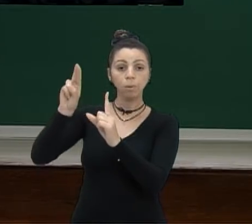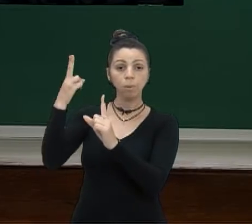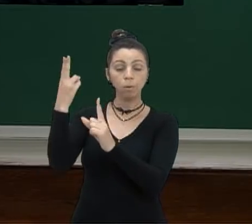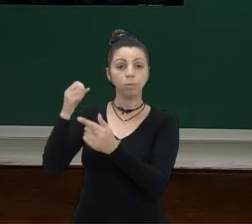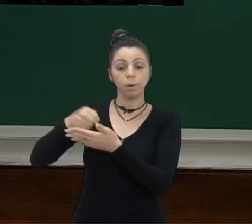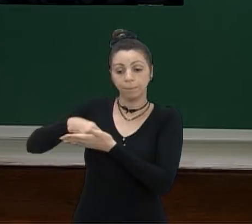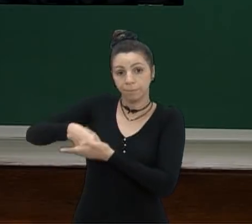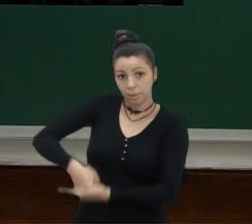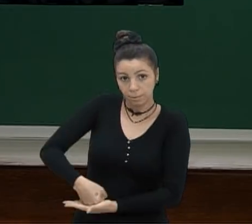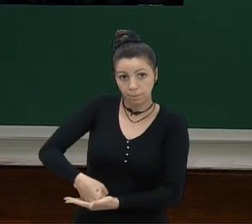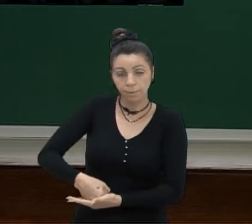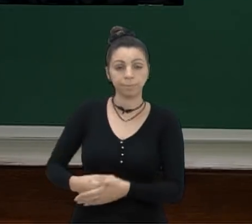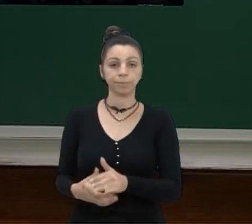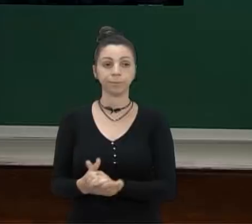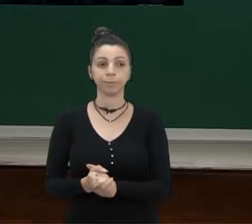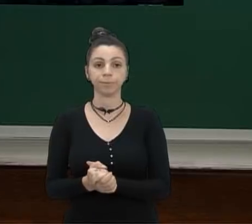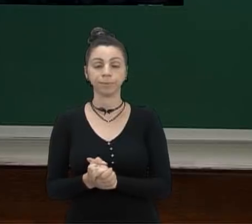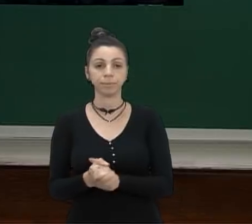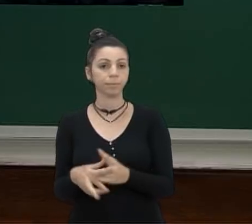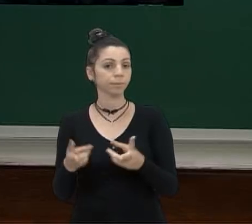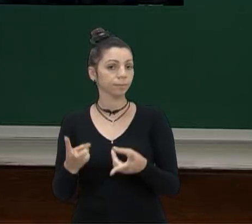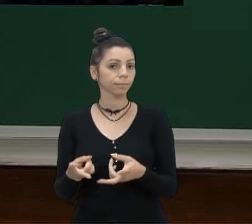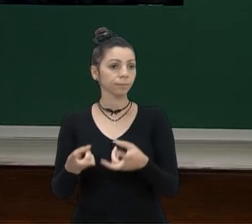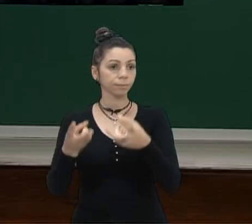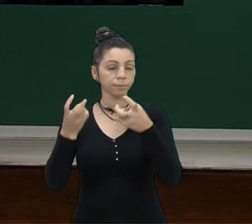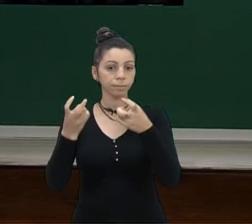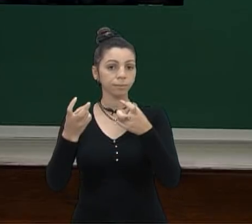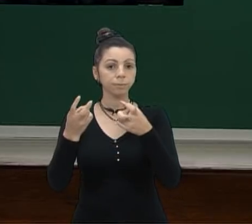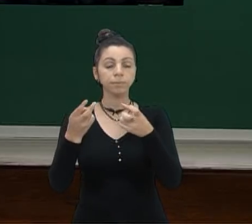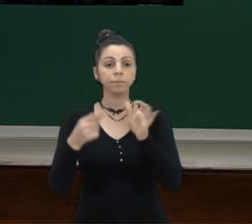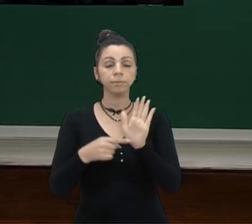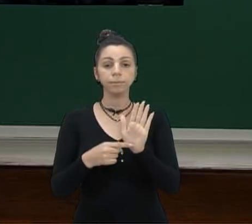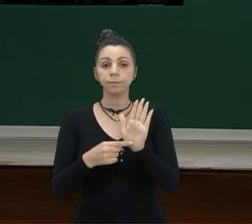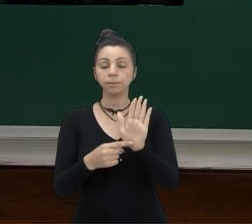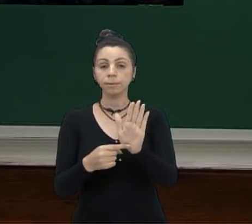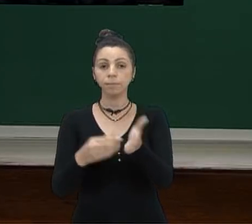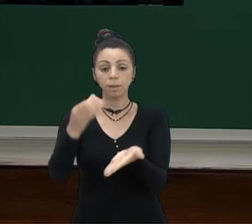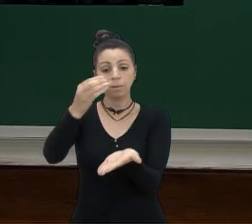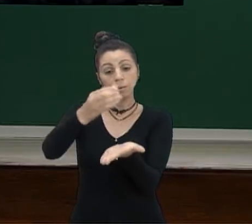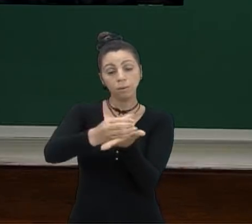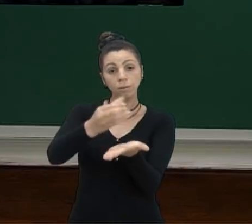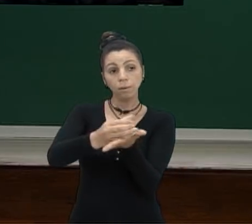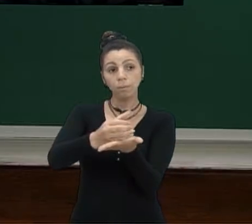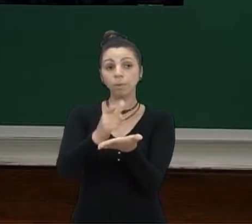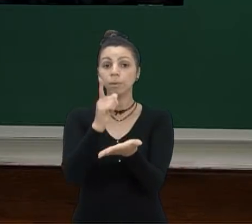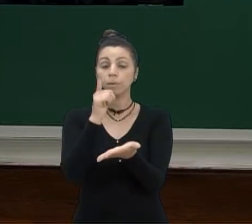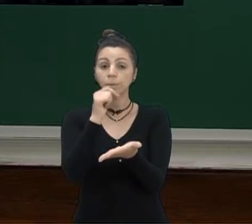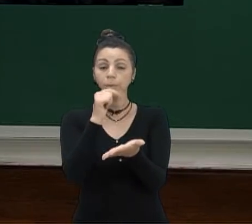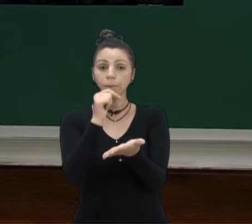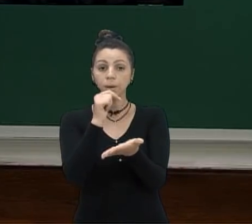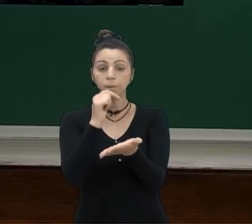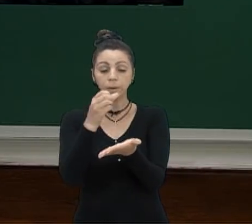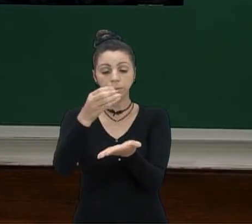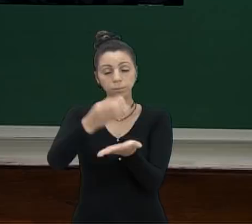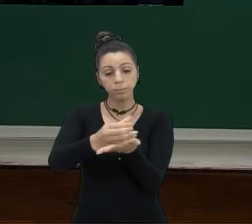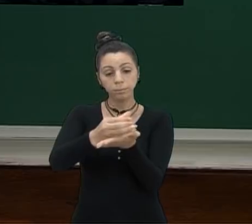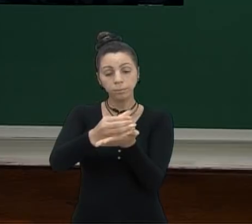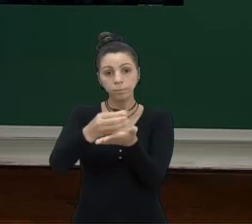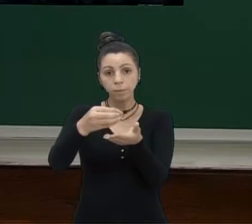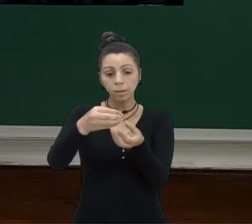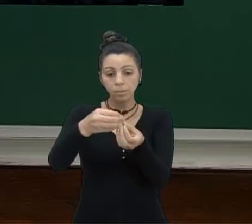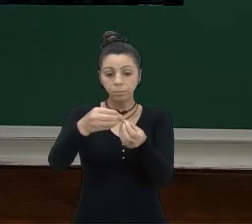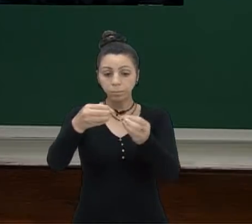pressão. Percebam aqui que está uma representação de um copo com água. E percebam que as partículas que